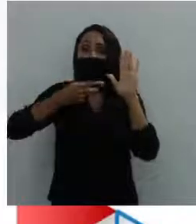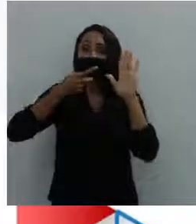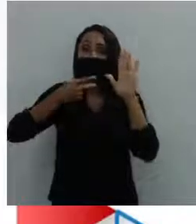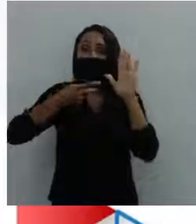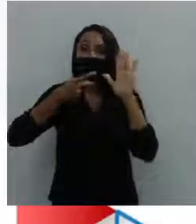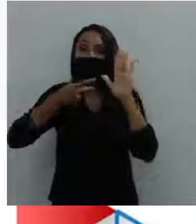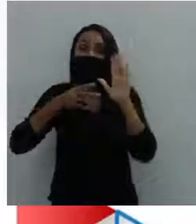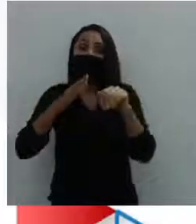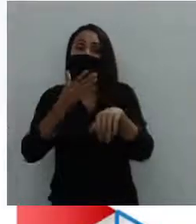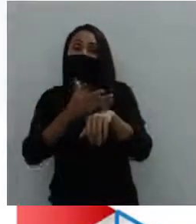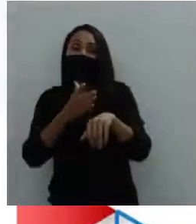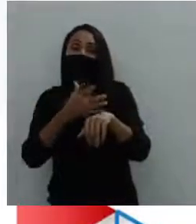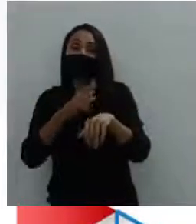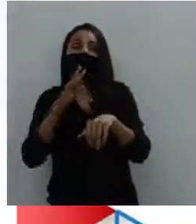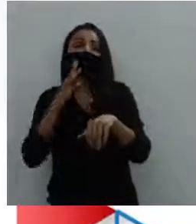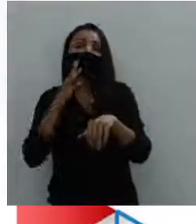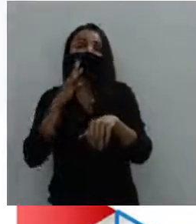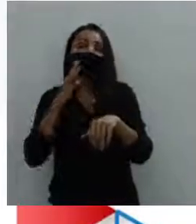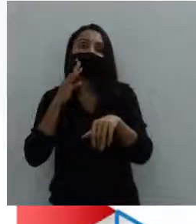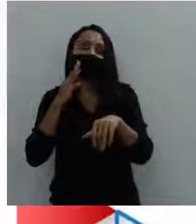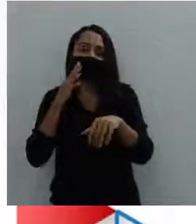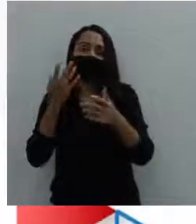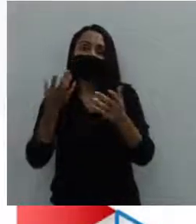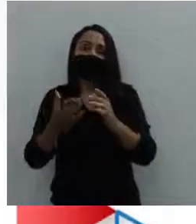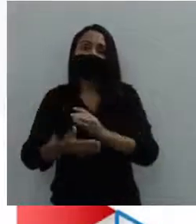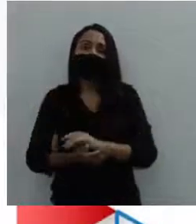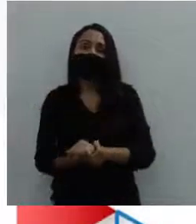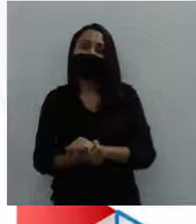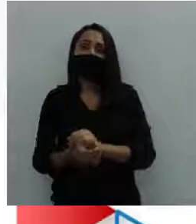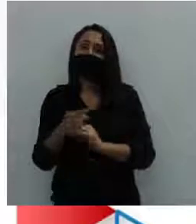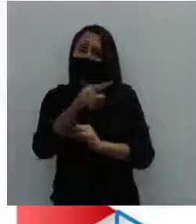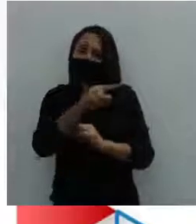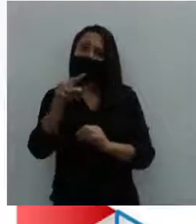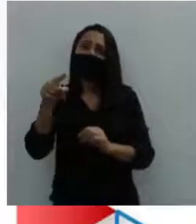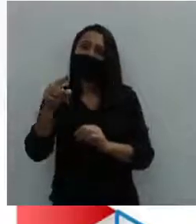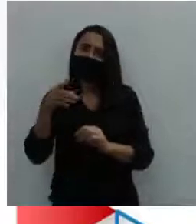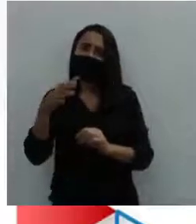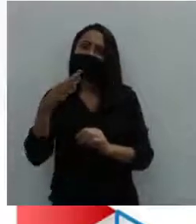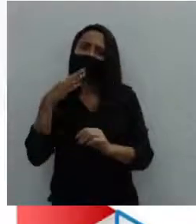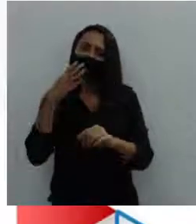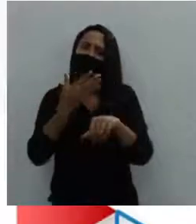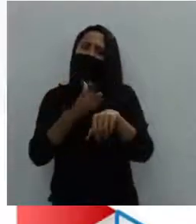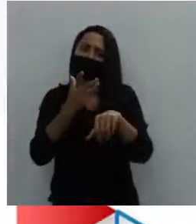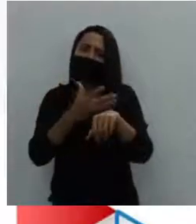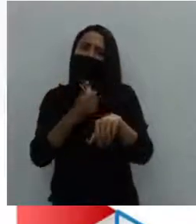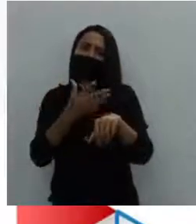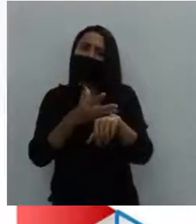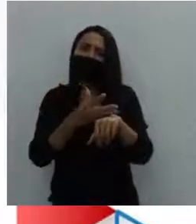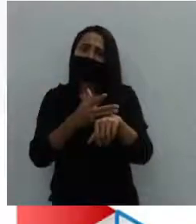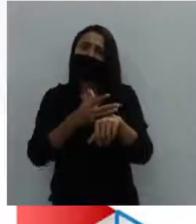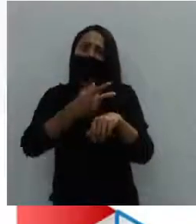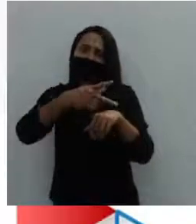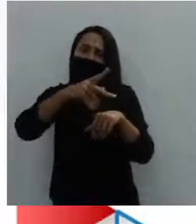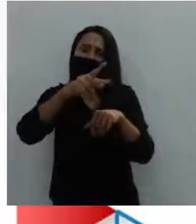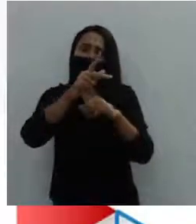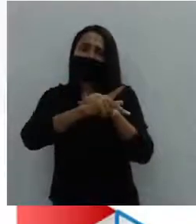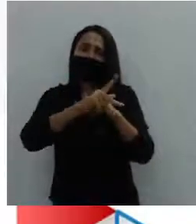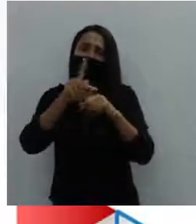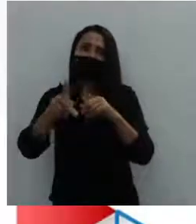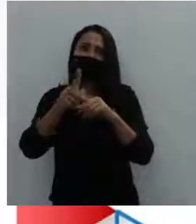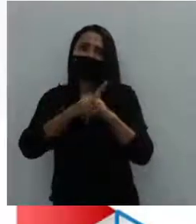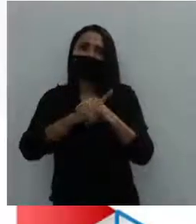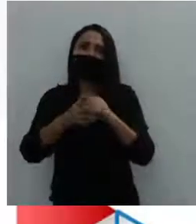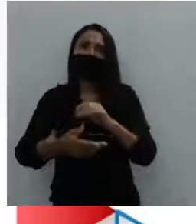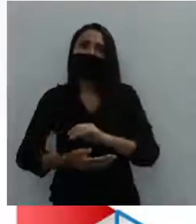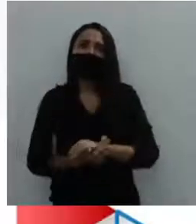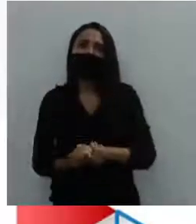mais prático do que conhecer os ditados populares, que vocês já devem ter treinado com o seu professor. Exemplo, água mole